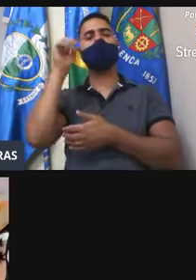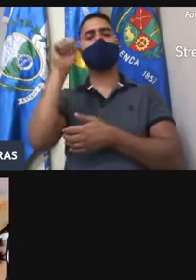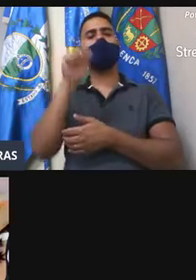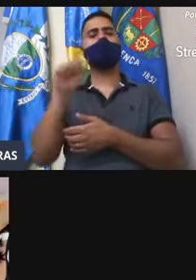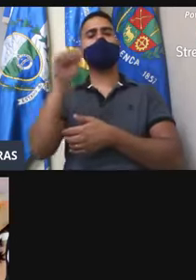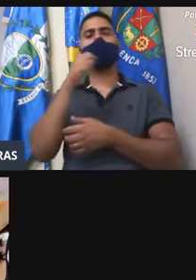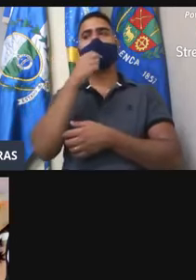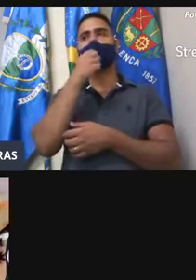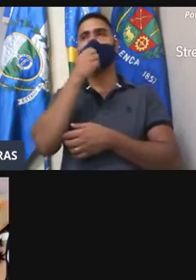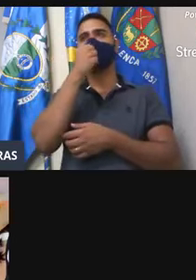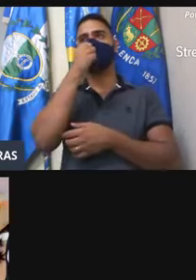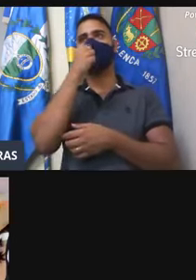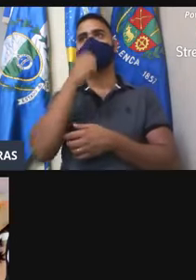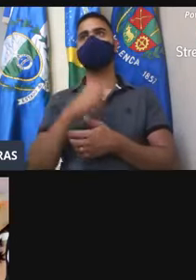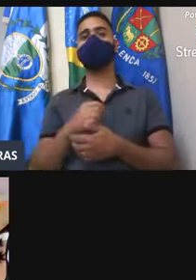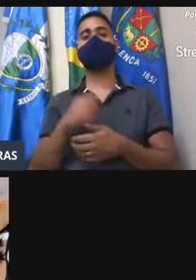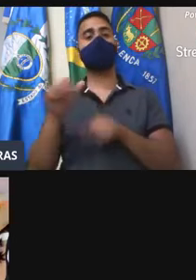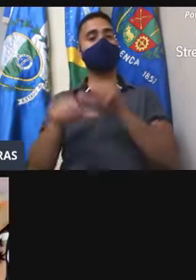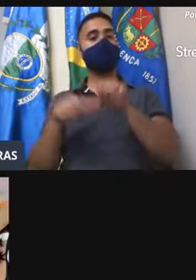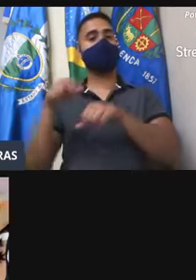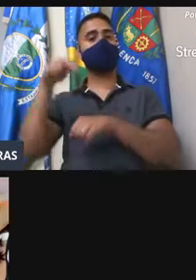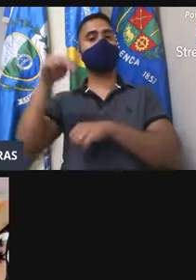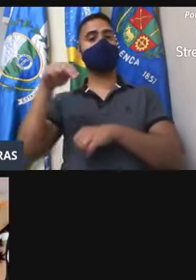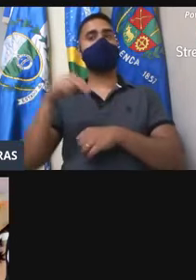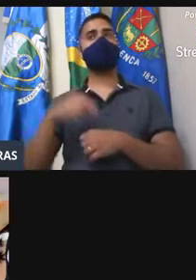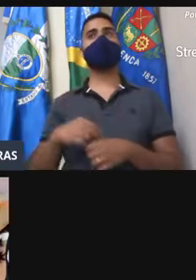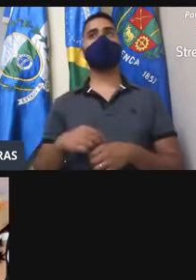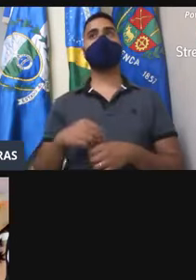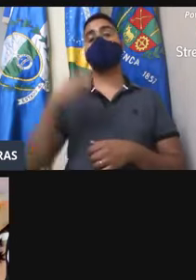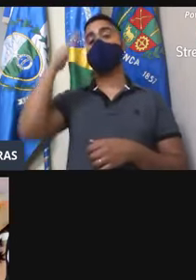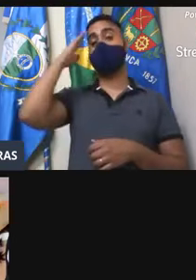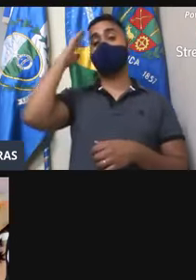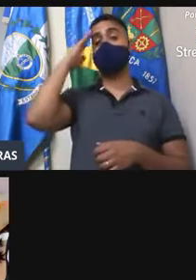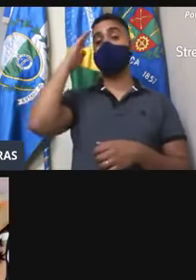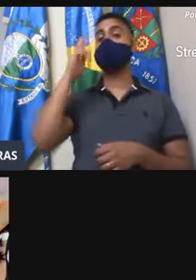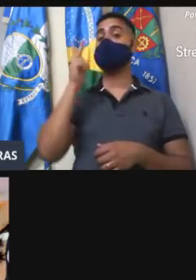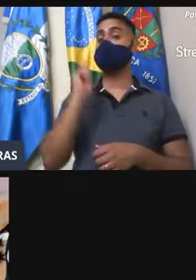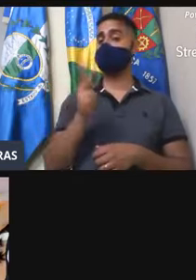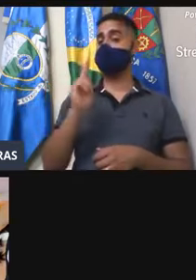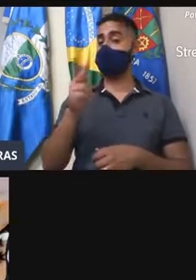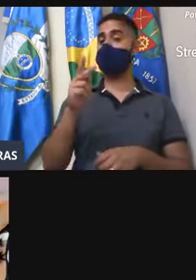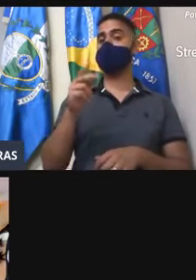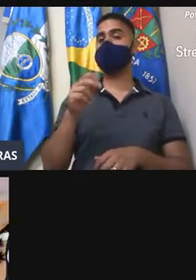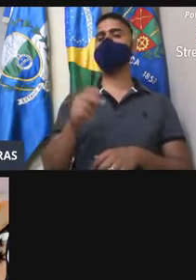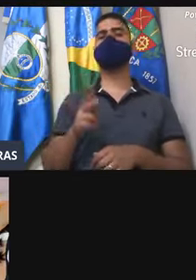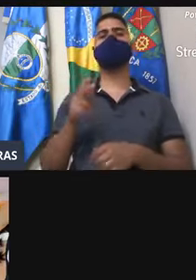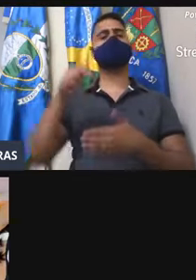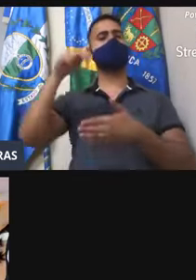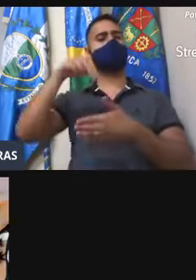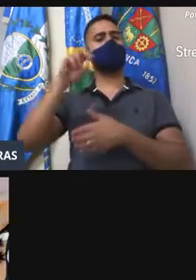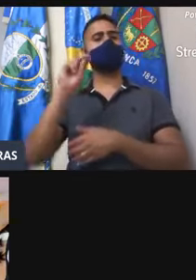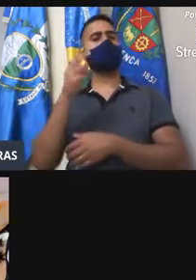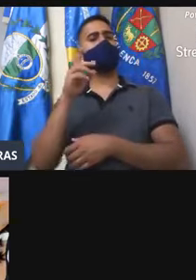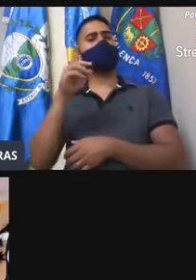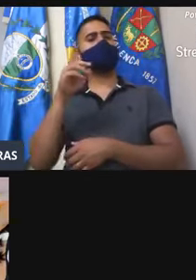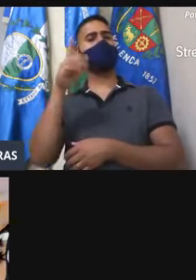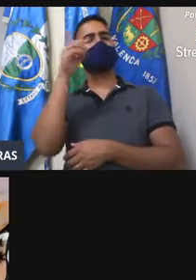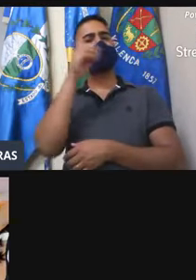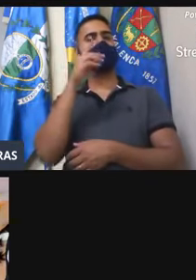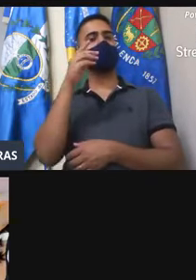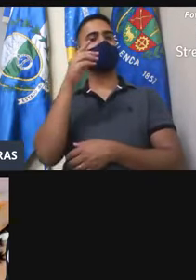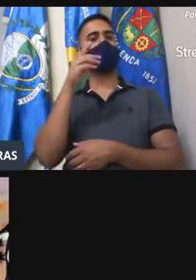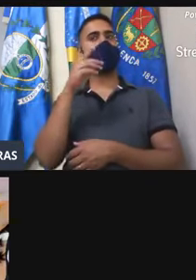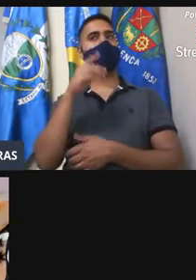outubro, foi mudada para novembro. Até gostei, que eu acho que todas as eleições tinham que ser novembro ou dezembro, para o prefeito